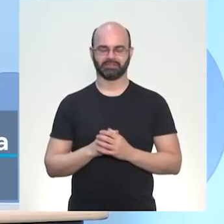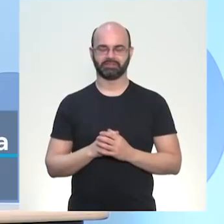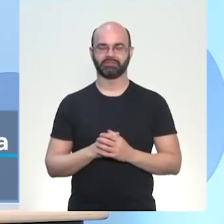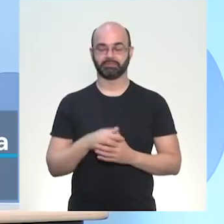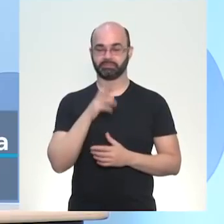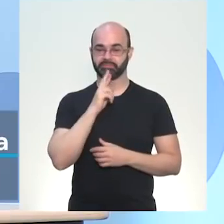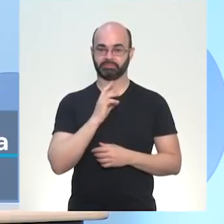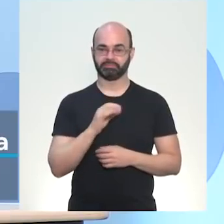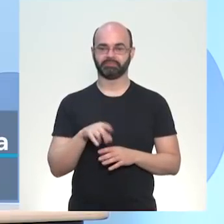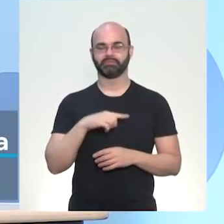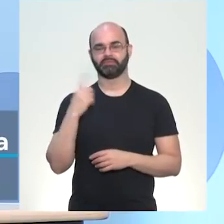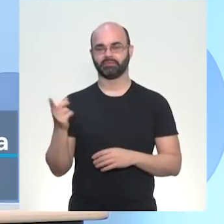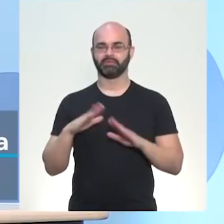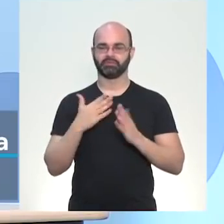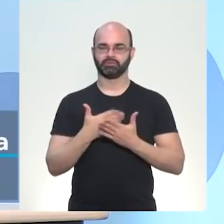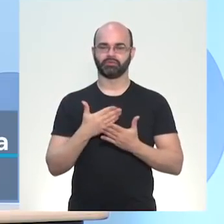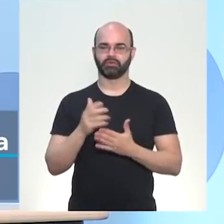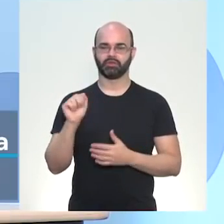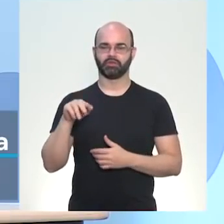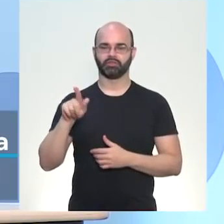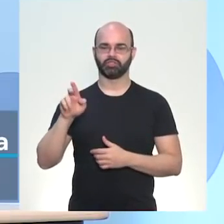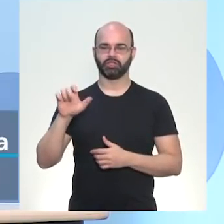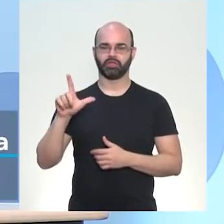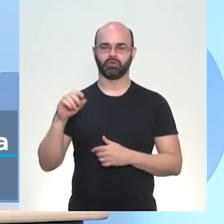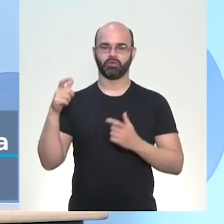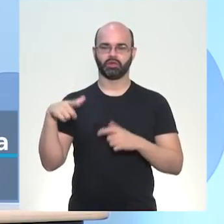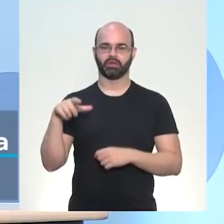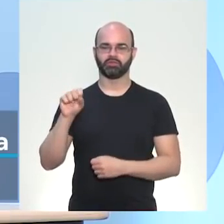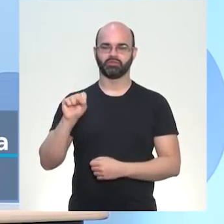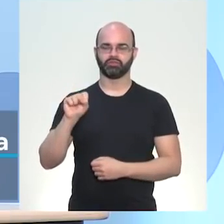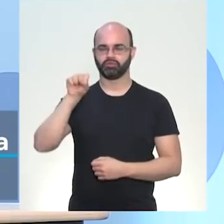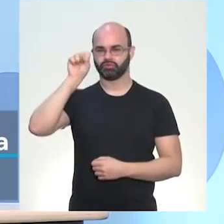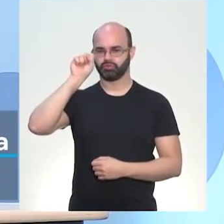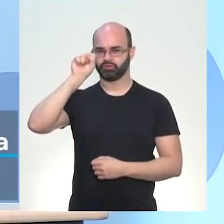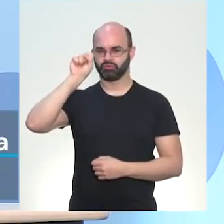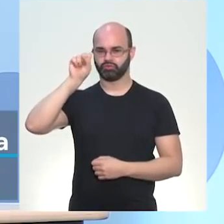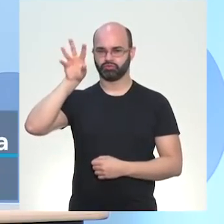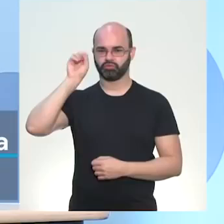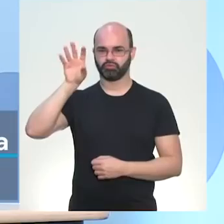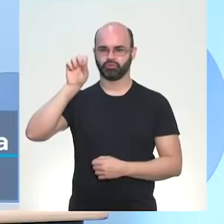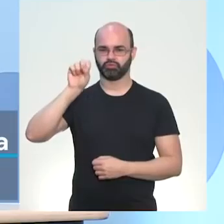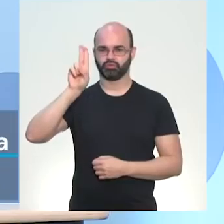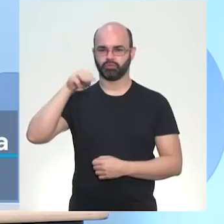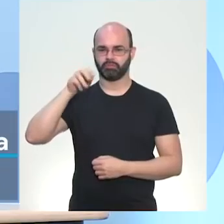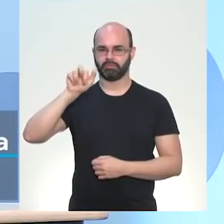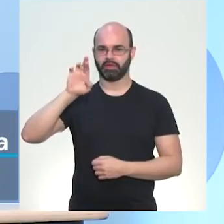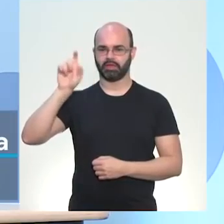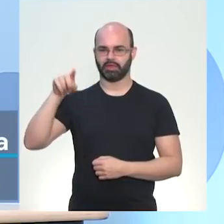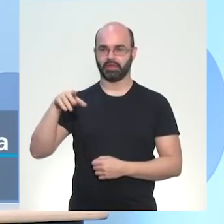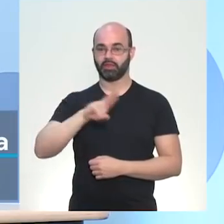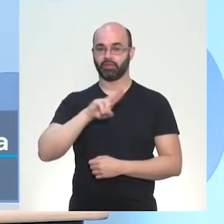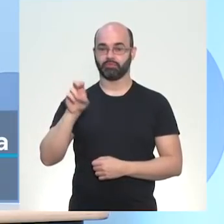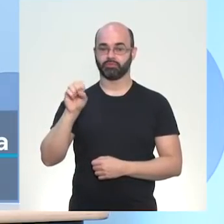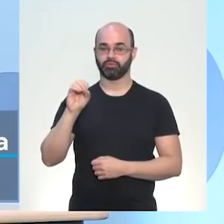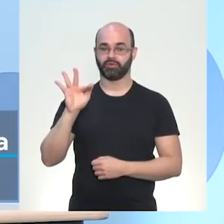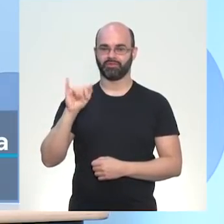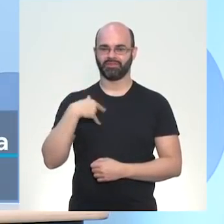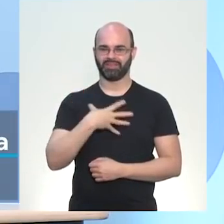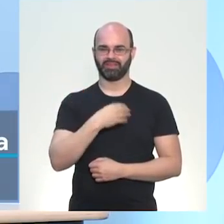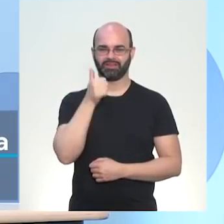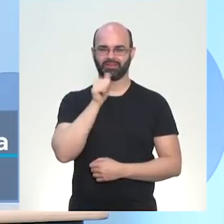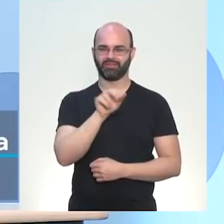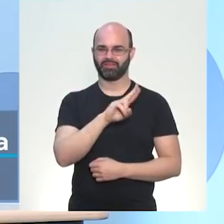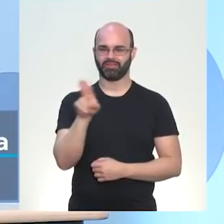Escola Estadual Ângelo Campo da Horto, de Sumaré, né? A Sofia, nome da minha filha, ó, a Sofia. A Ana Caroline